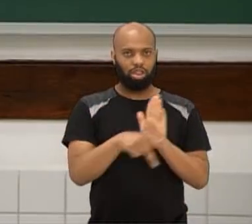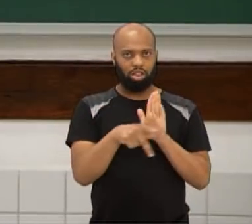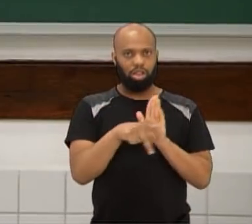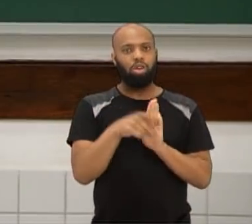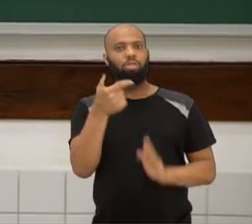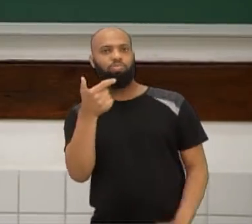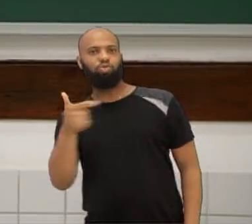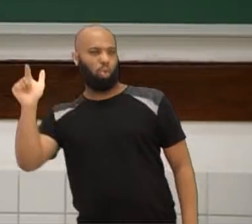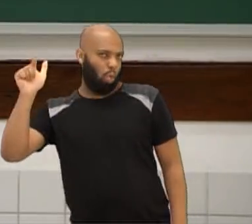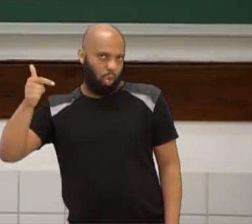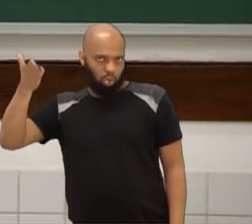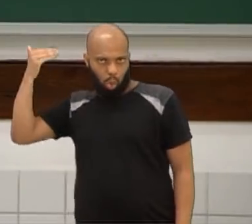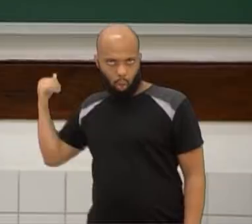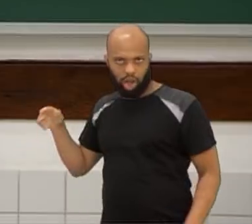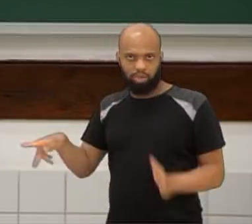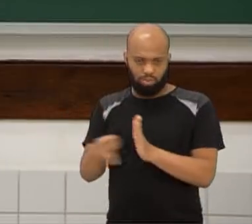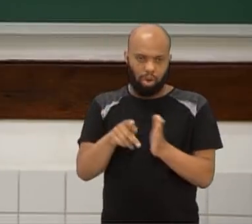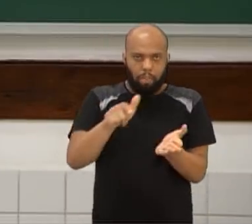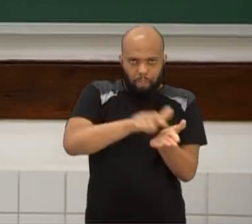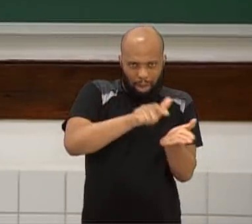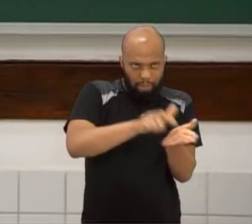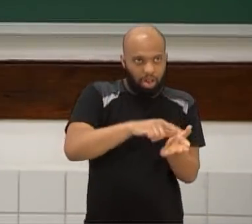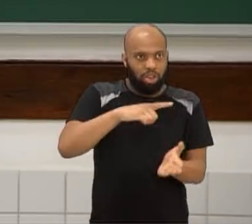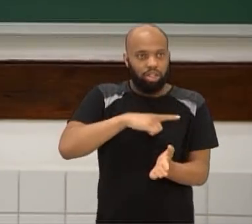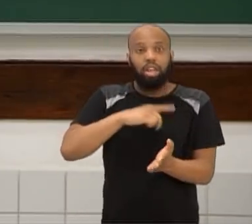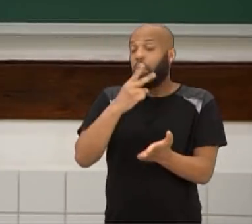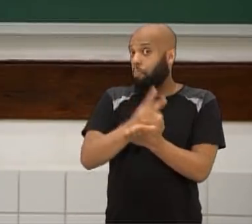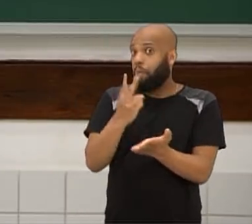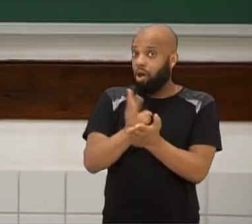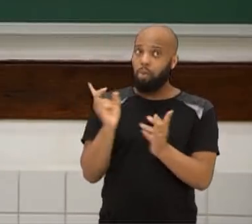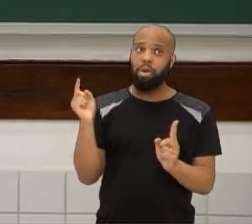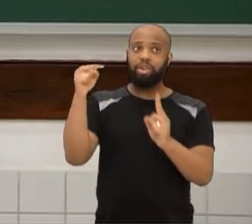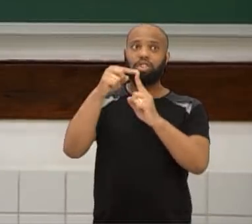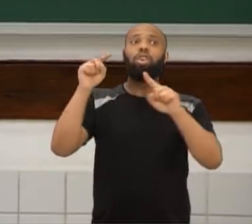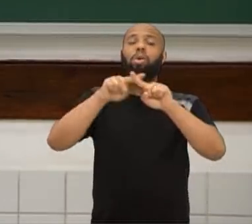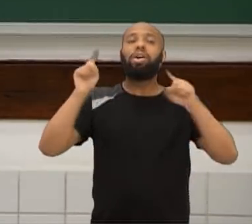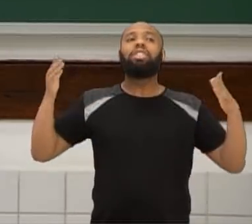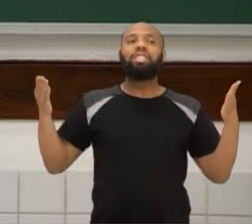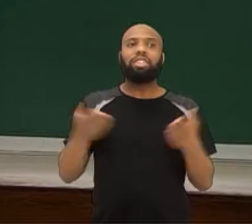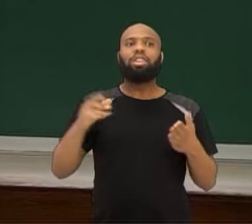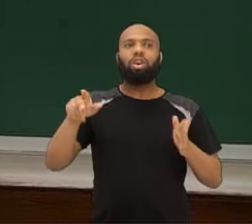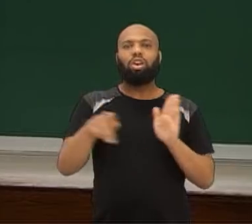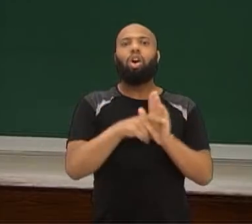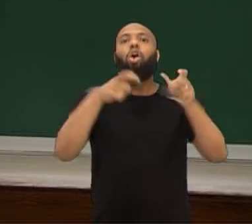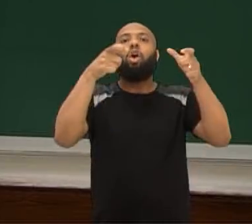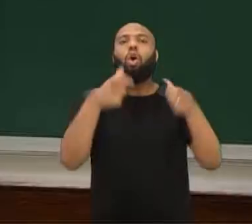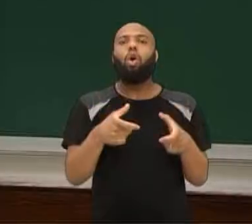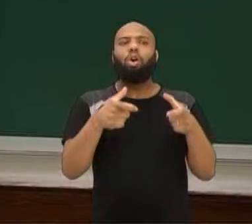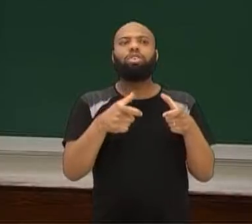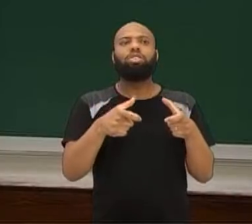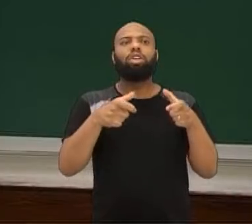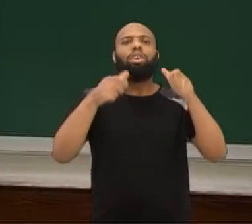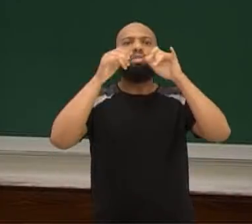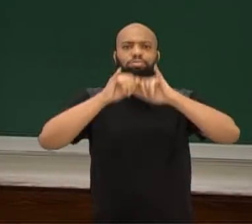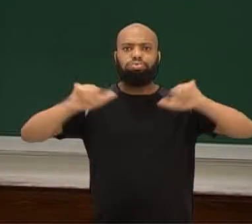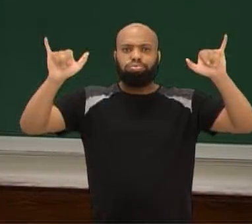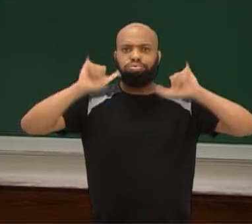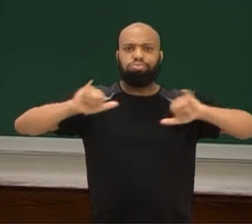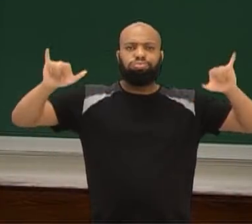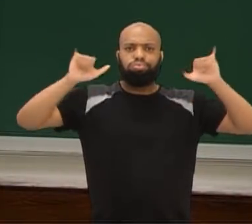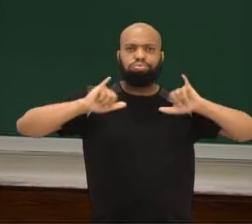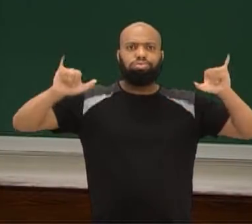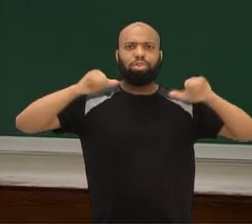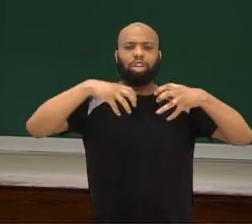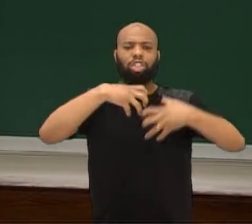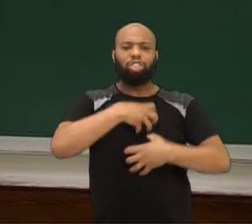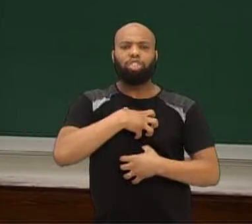Do outro panfleto, aquele panfleto de papel mesmo, ele tem a mesma função, só que ele circula ali no meio digital. Então